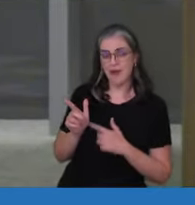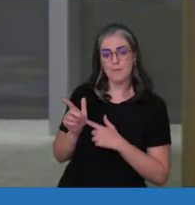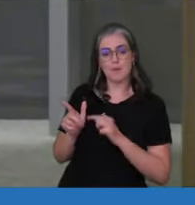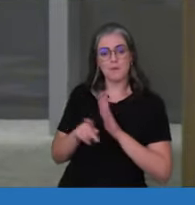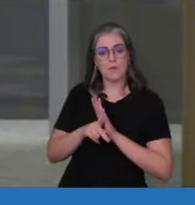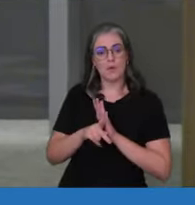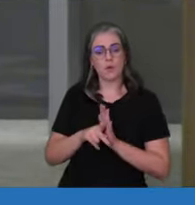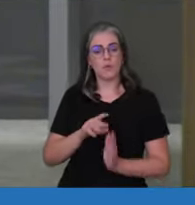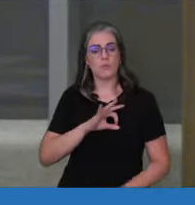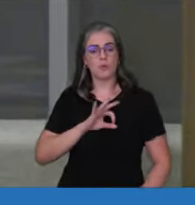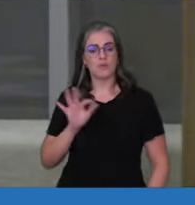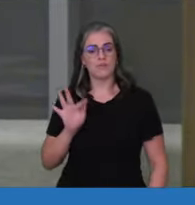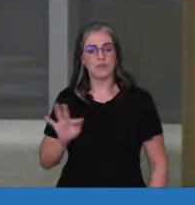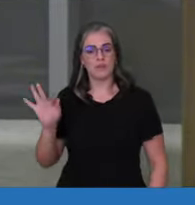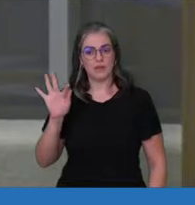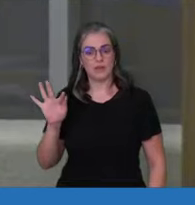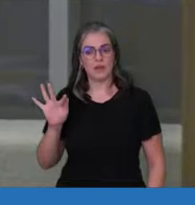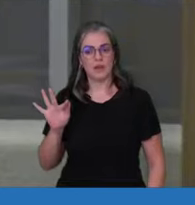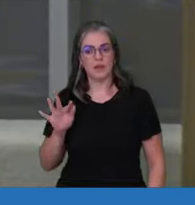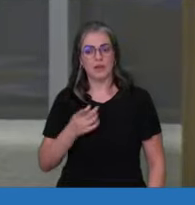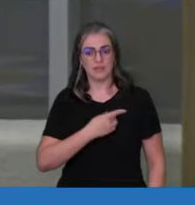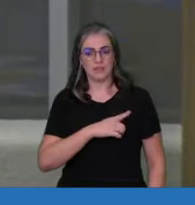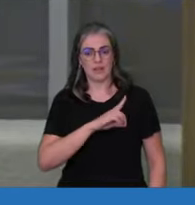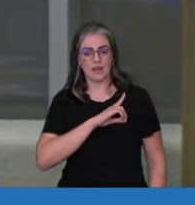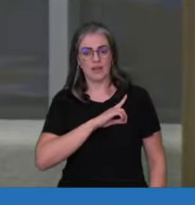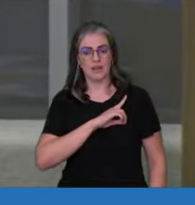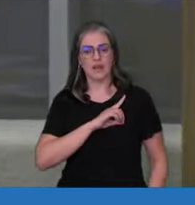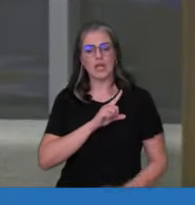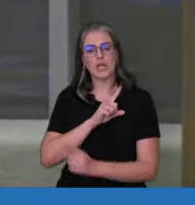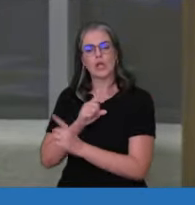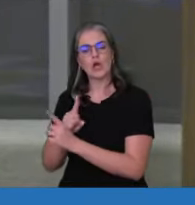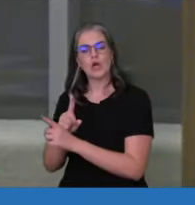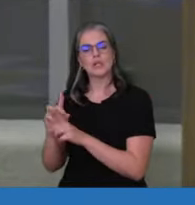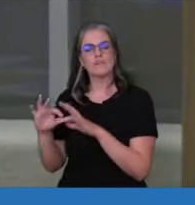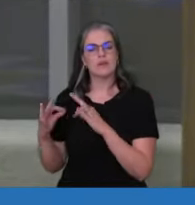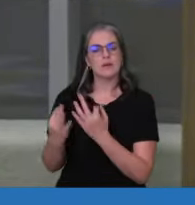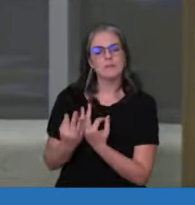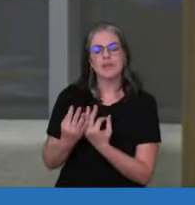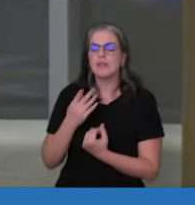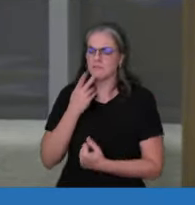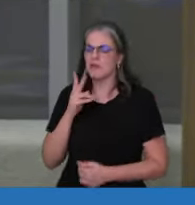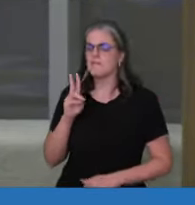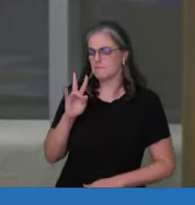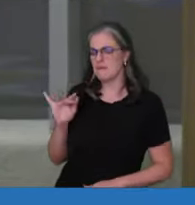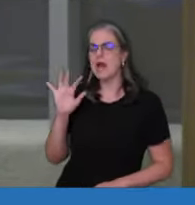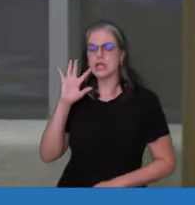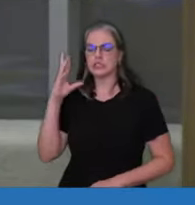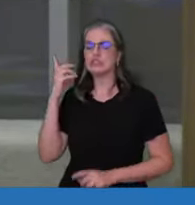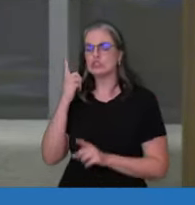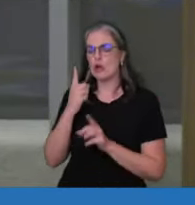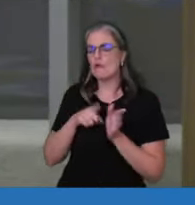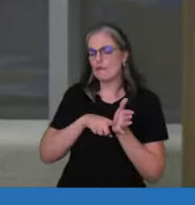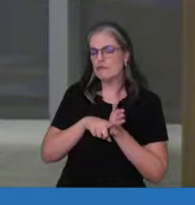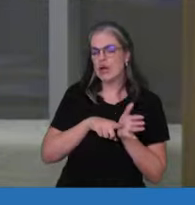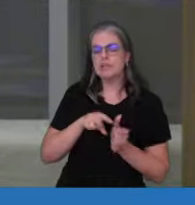Federal. E o delegado que se encontrava com a família dela e dizia que o caso seria resolvido